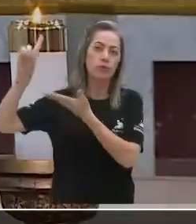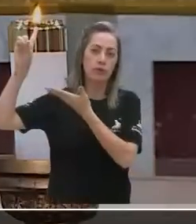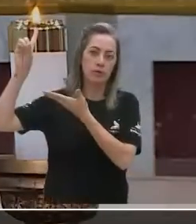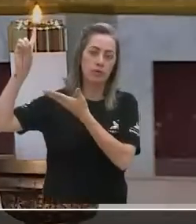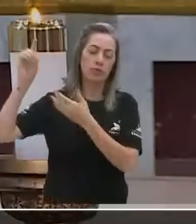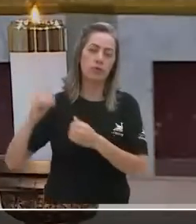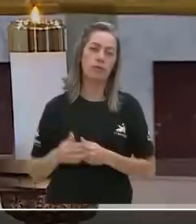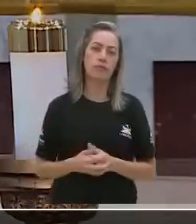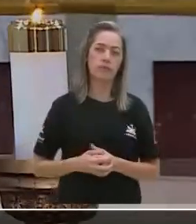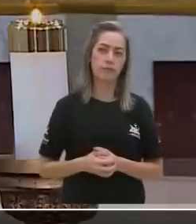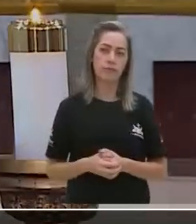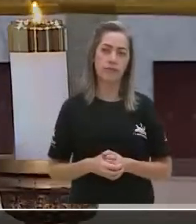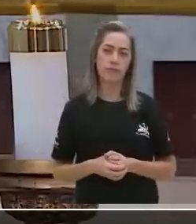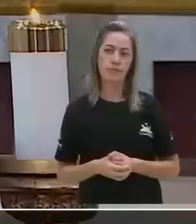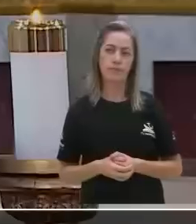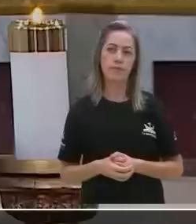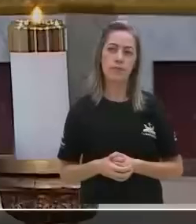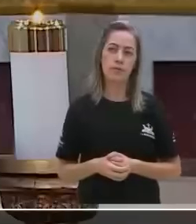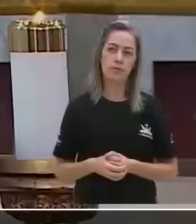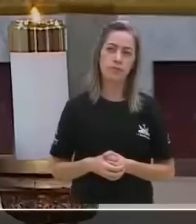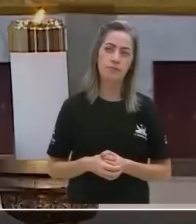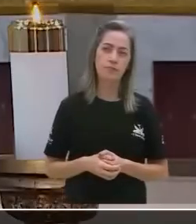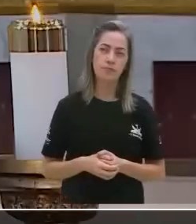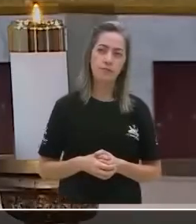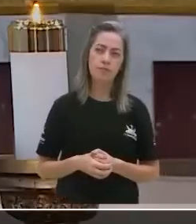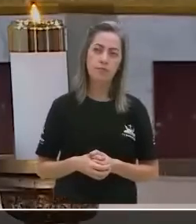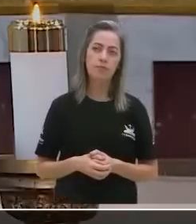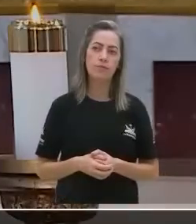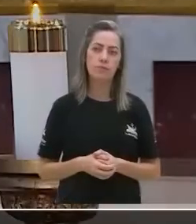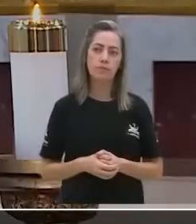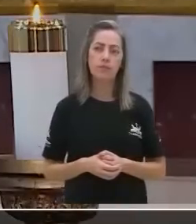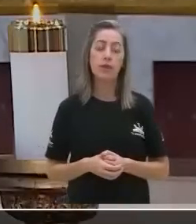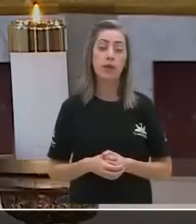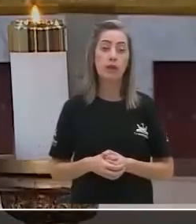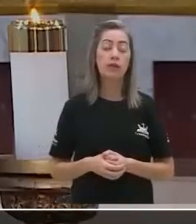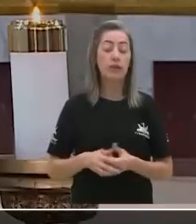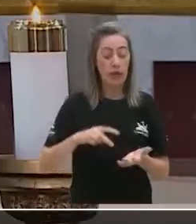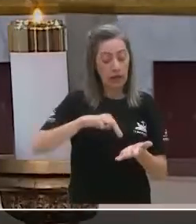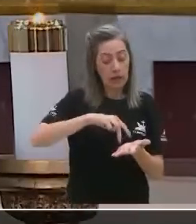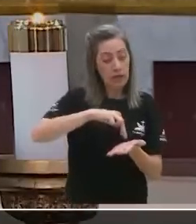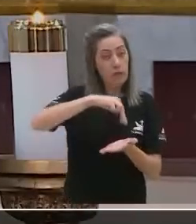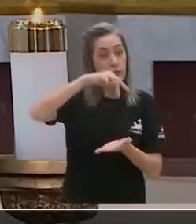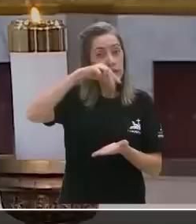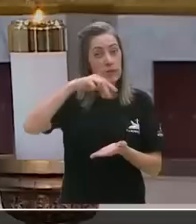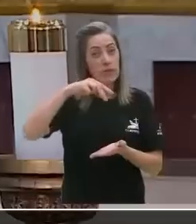o Espírito de Deus. Essa é a ressurreição em vida.